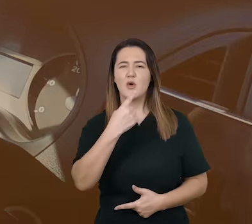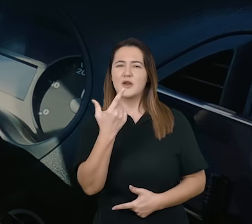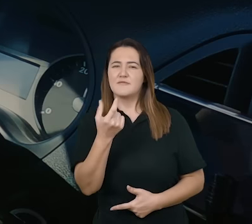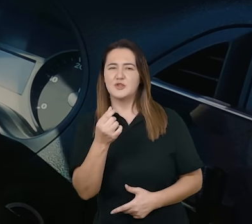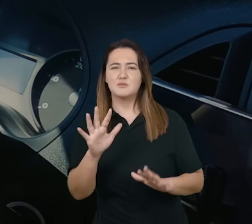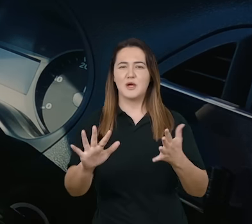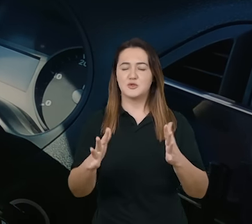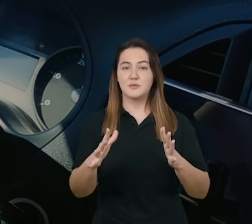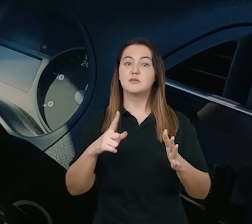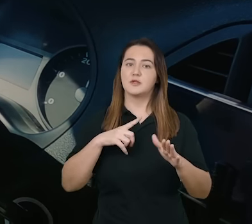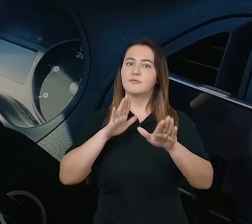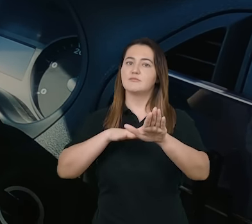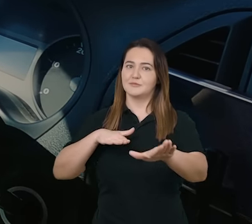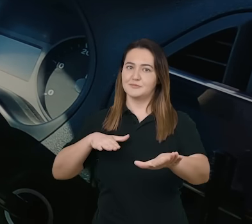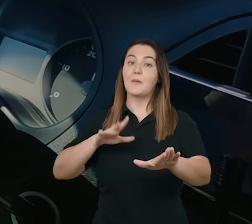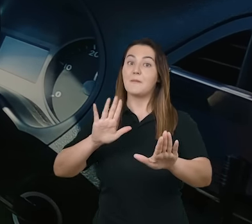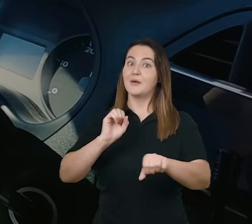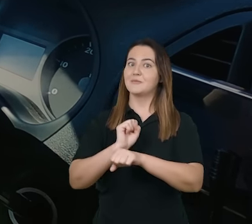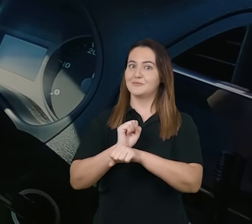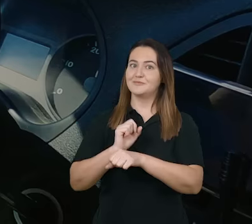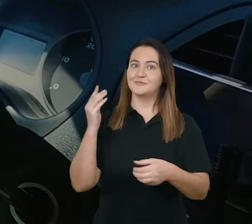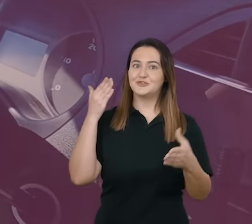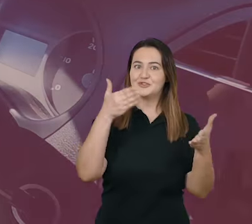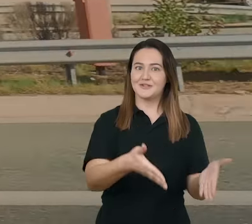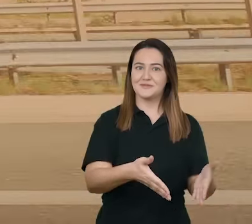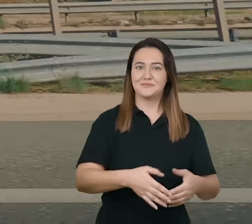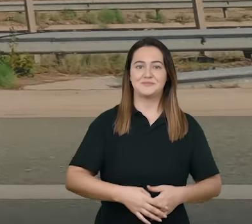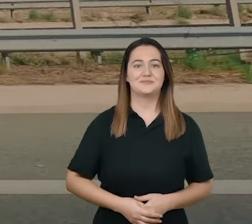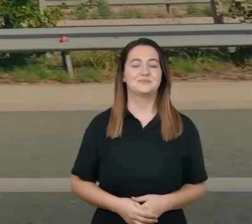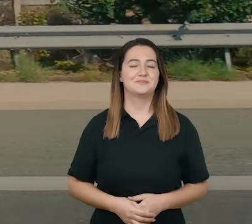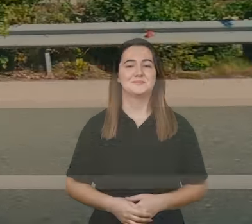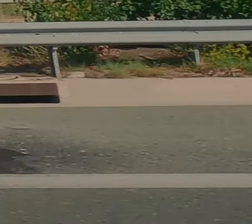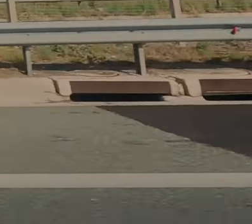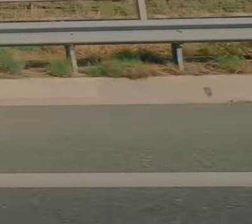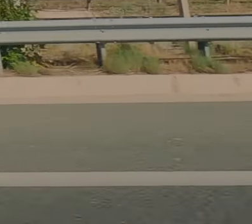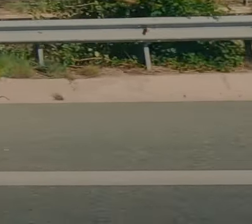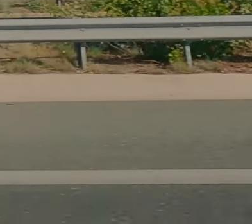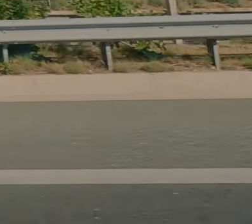Pegamos um pouco de trânsito, mas daqui a pouquinho a gente está lá.